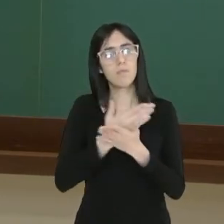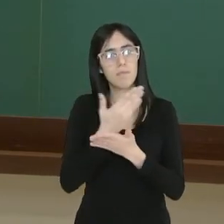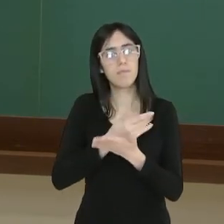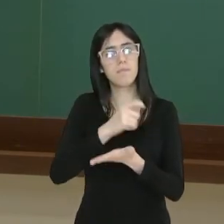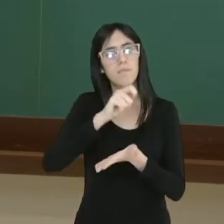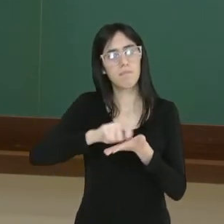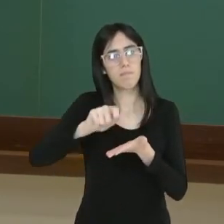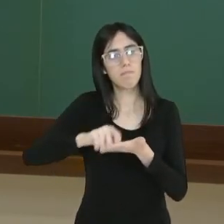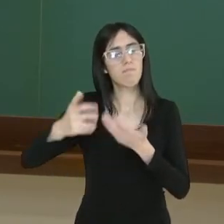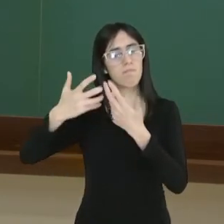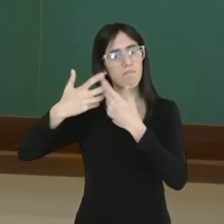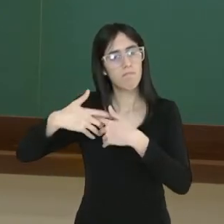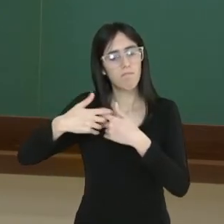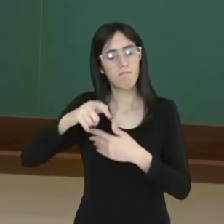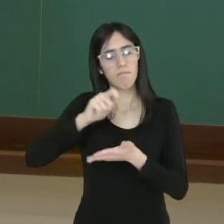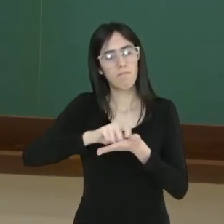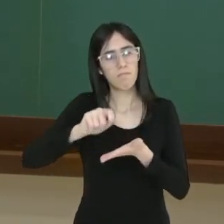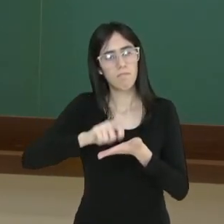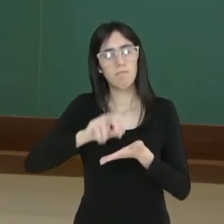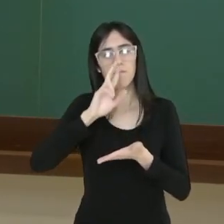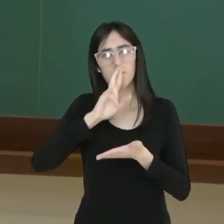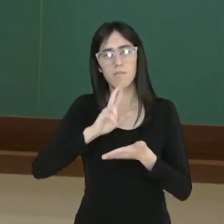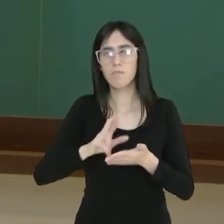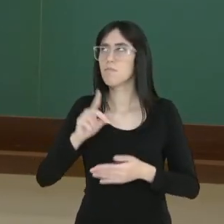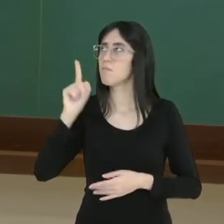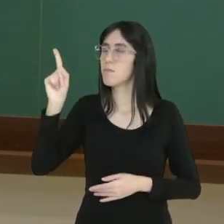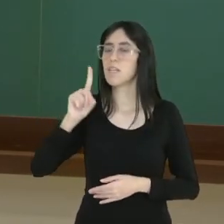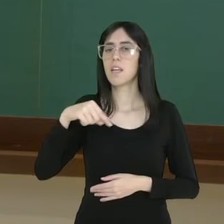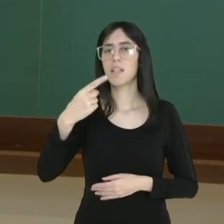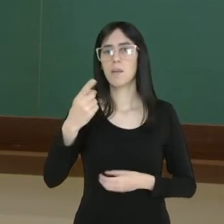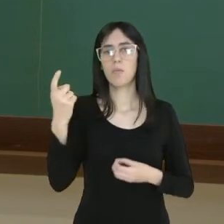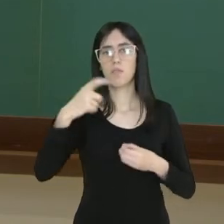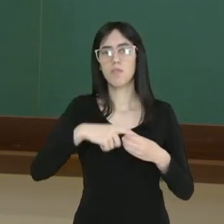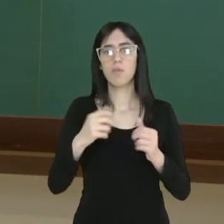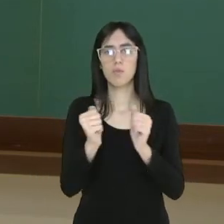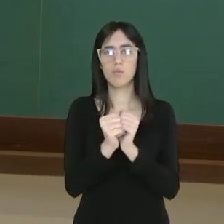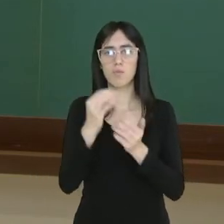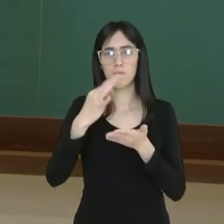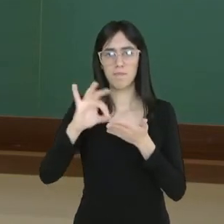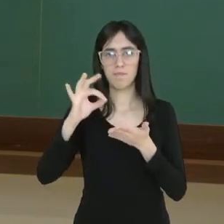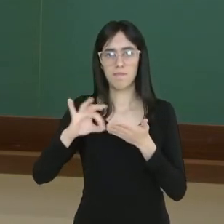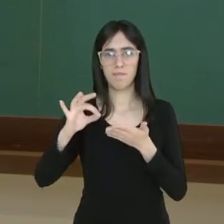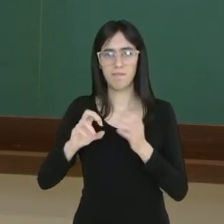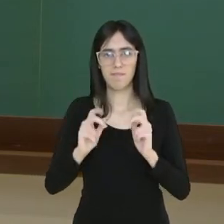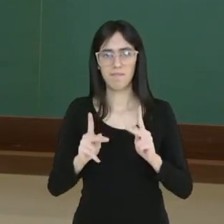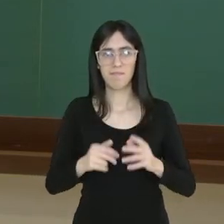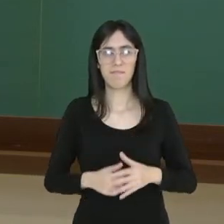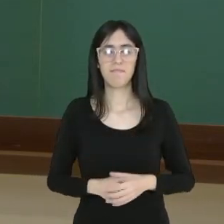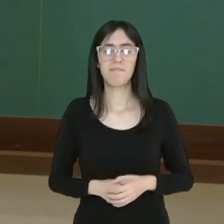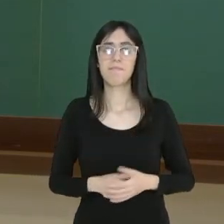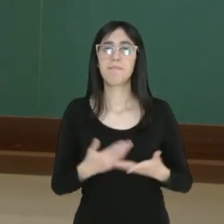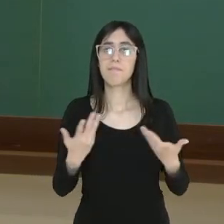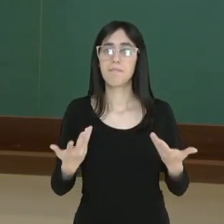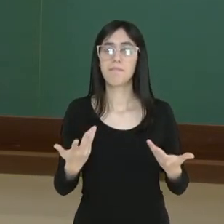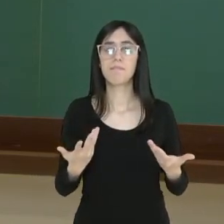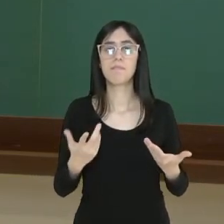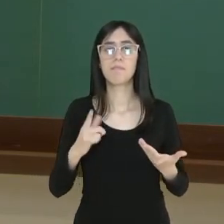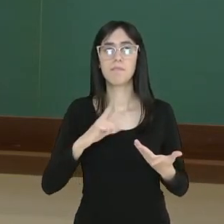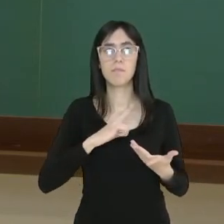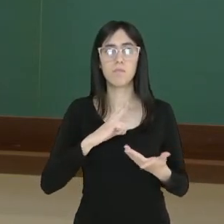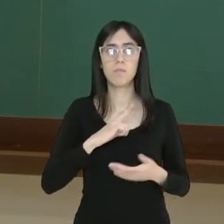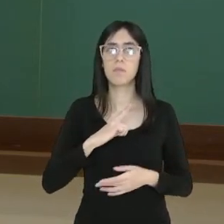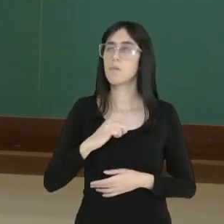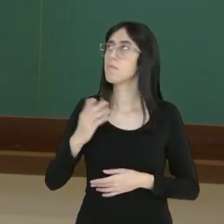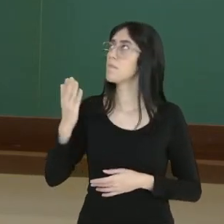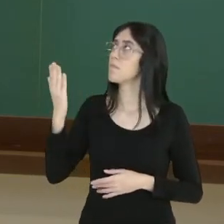caderno, resolvam no caderno, pessoal. Depois, a gente confere os resultados juntos. Então, usando a definição de